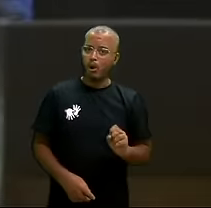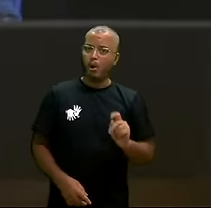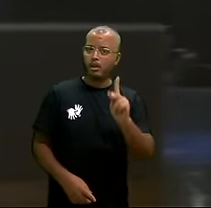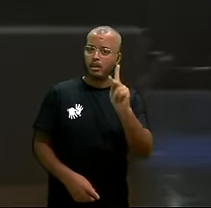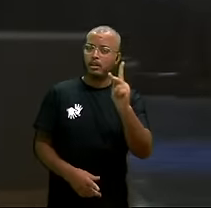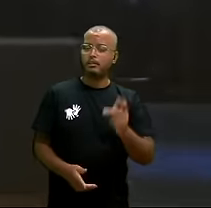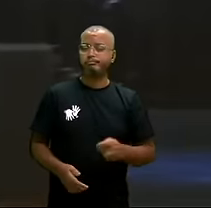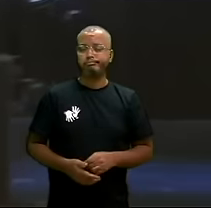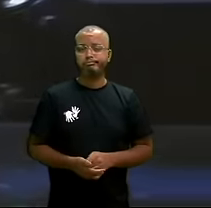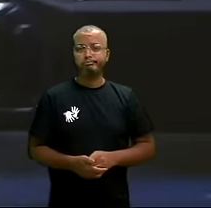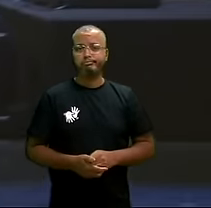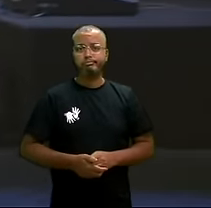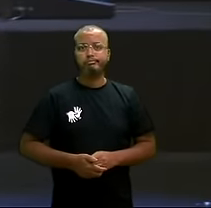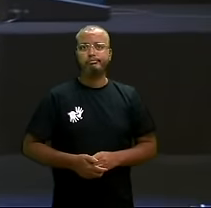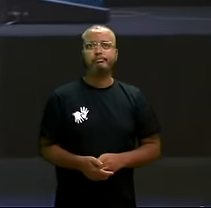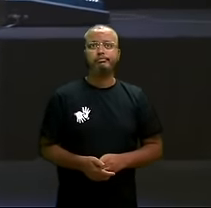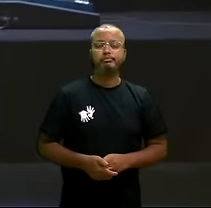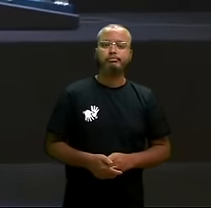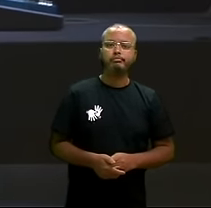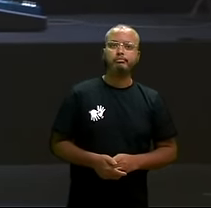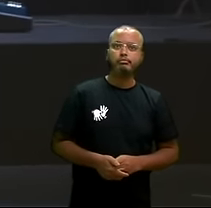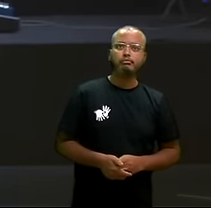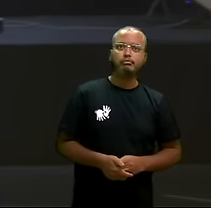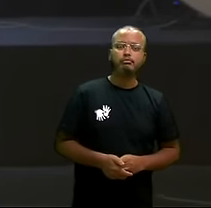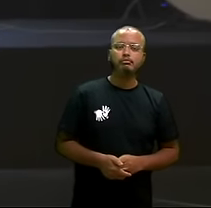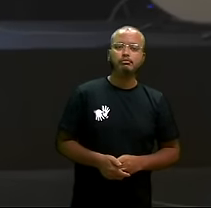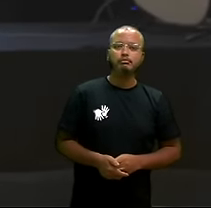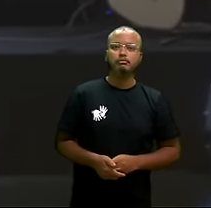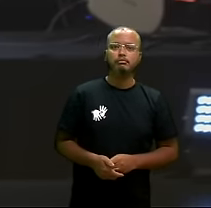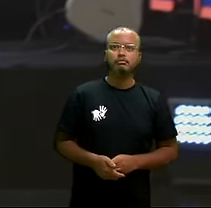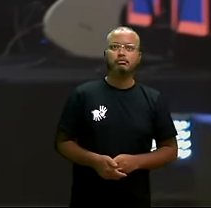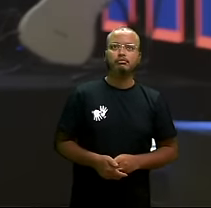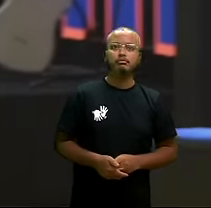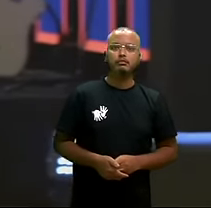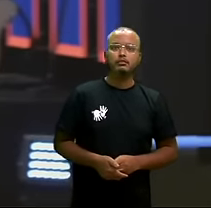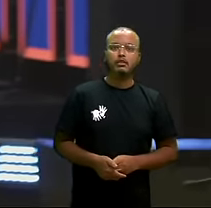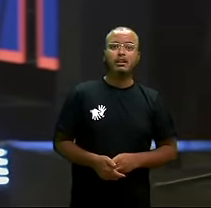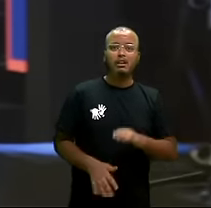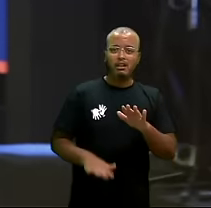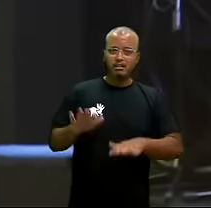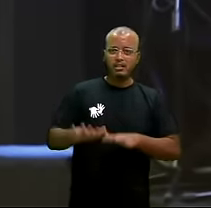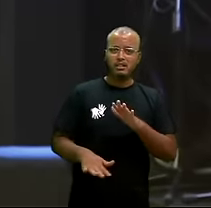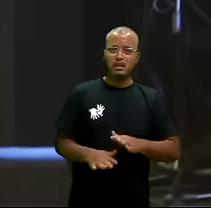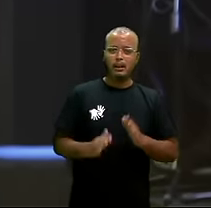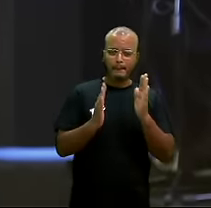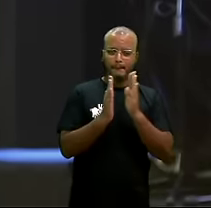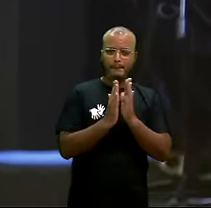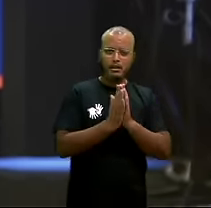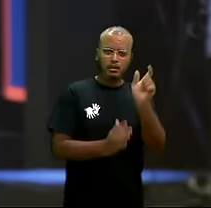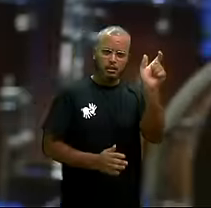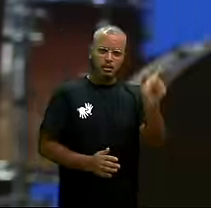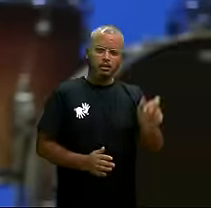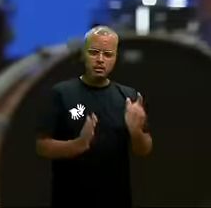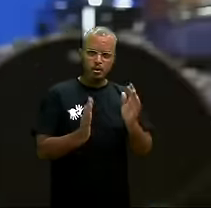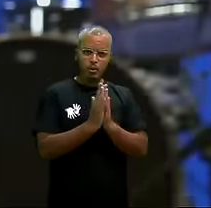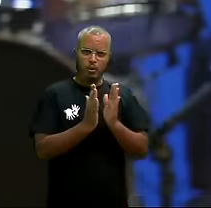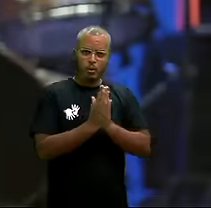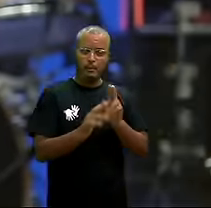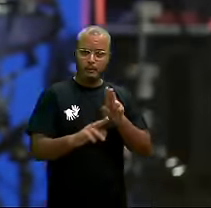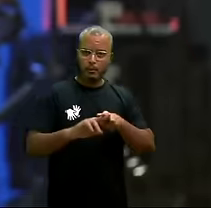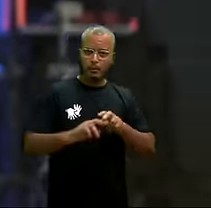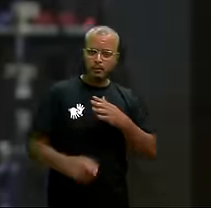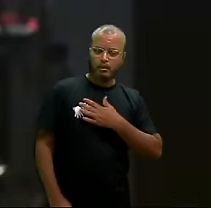Procurei no mapa, não achei Nagasúbia até hoje. Você vai orar por mim? Eu estou vendo você, ó, Deus está te movendo. Eu, oh,